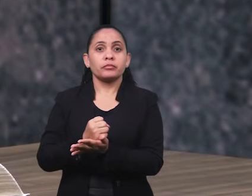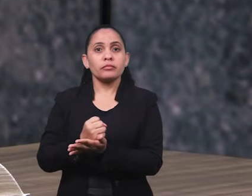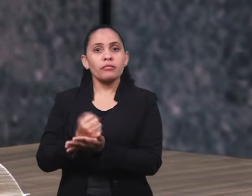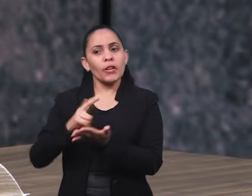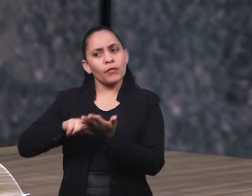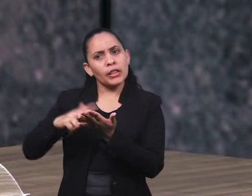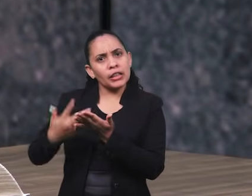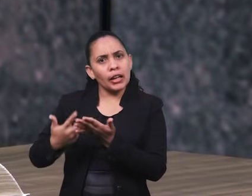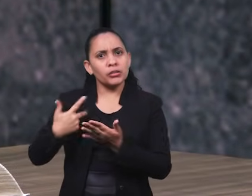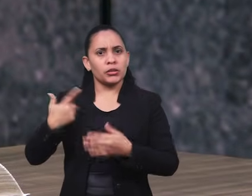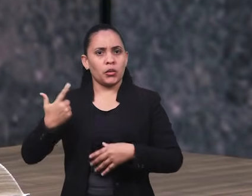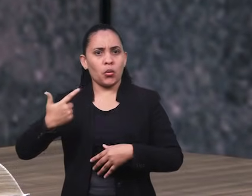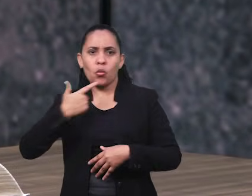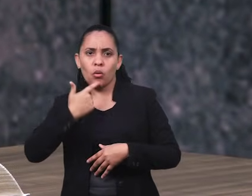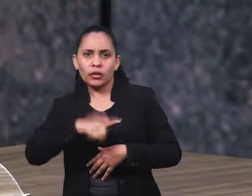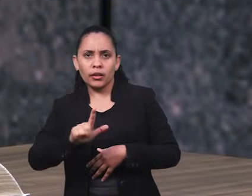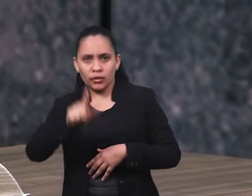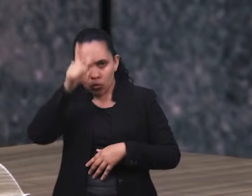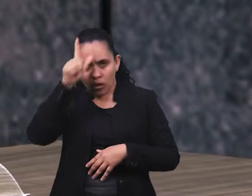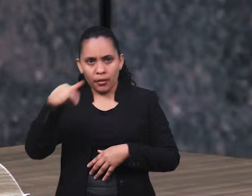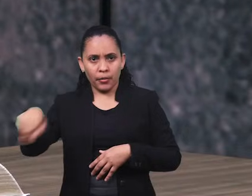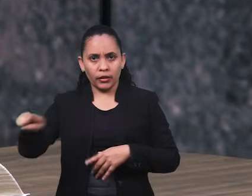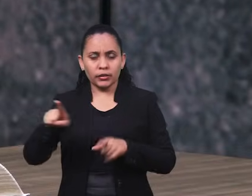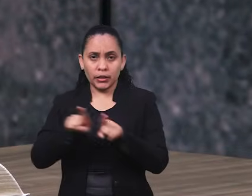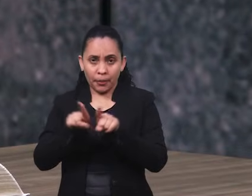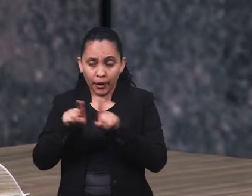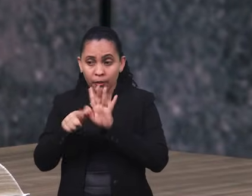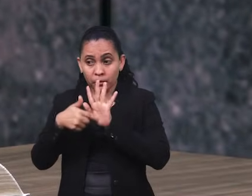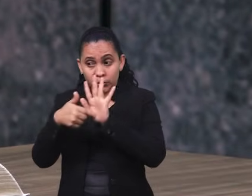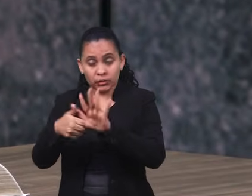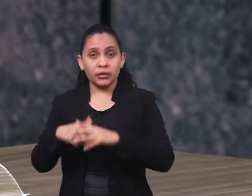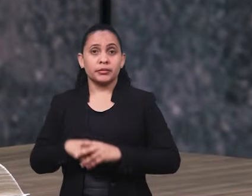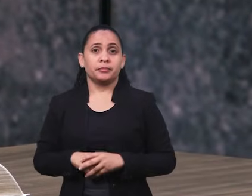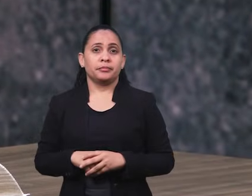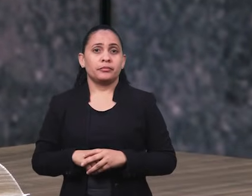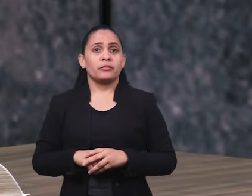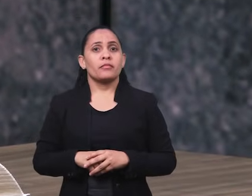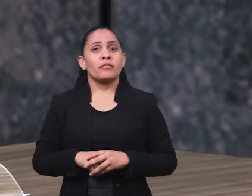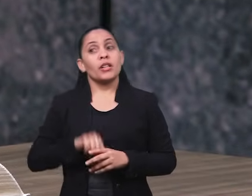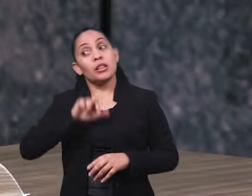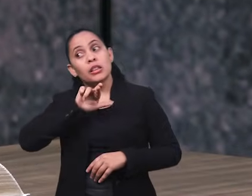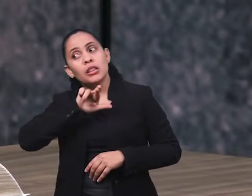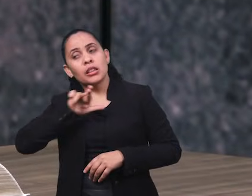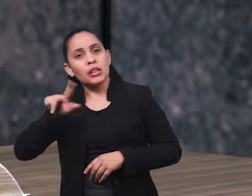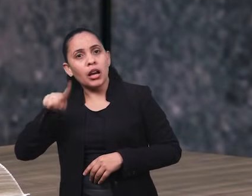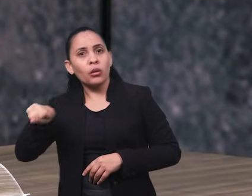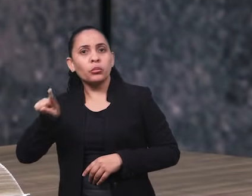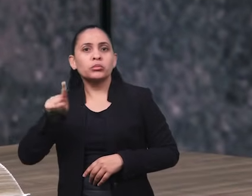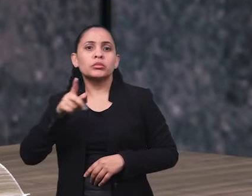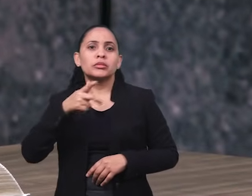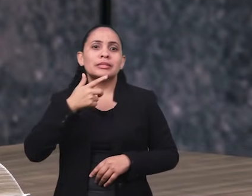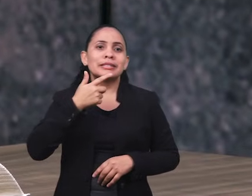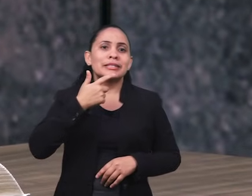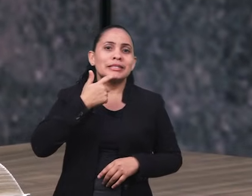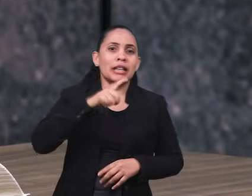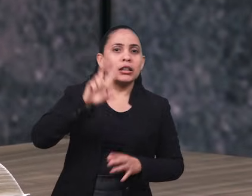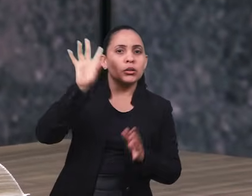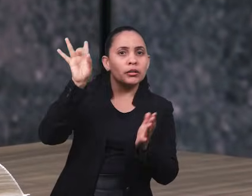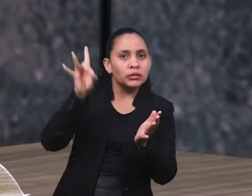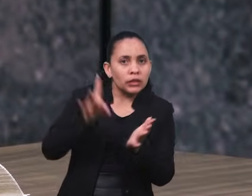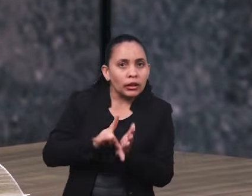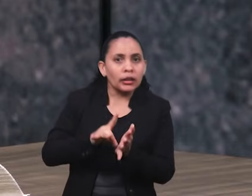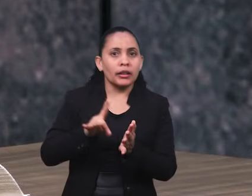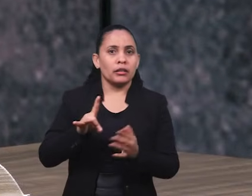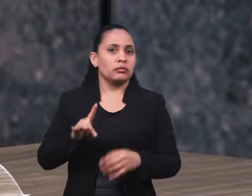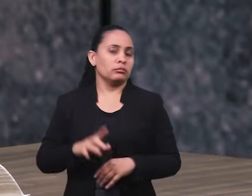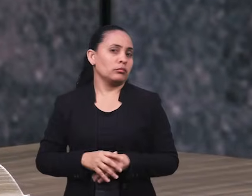o alemão, e também o Velho Testamento traduzido para o alemão, só que aí não da língua original, que seria o hebraico,